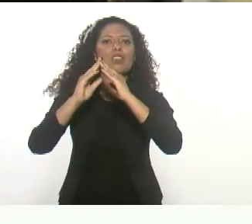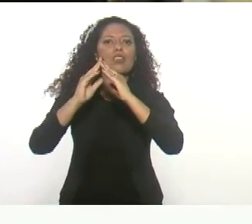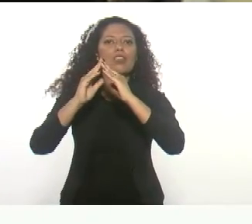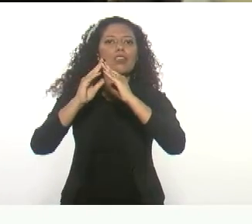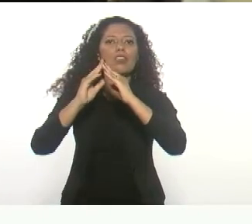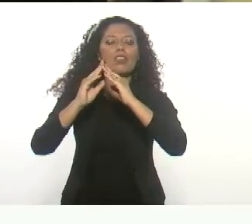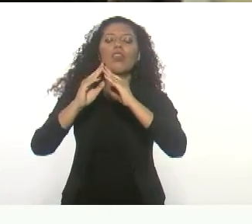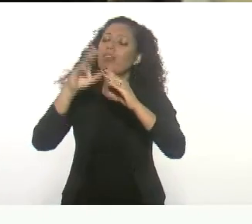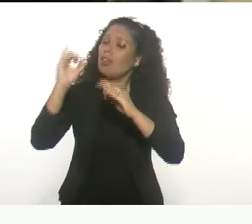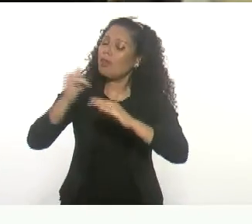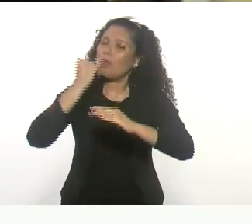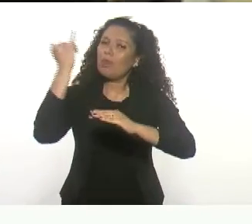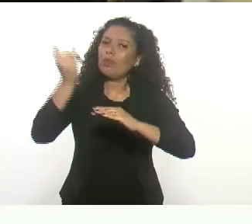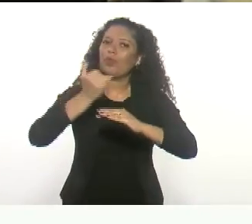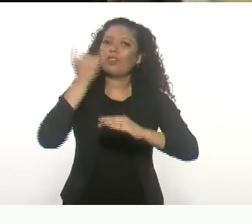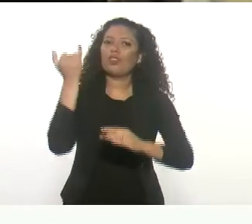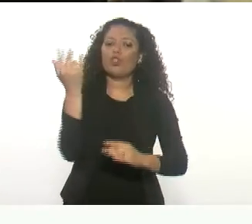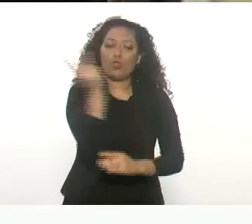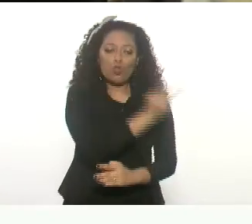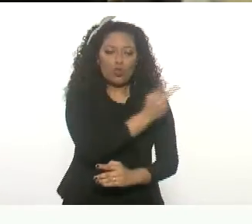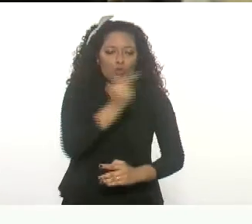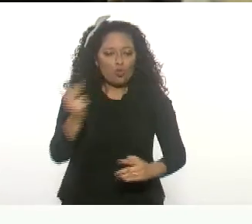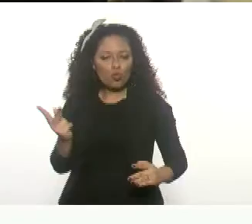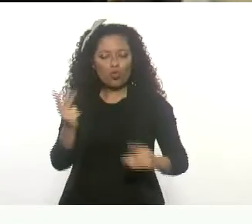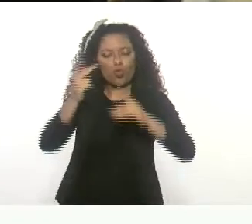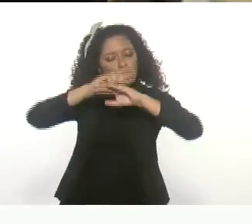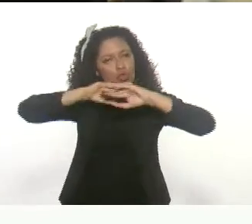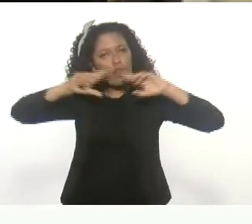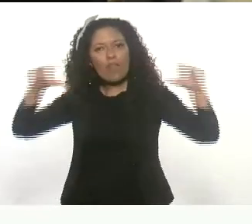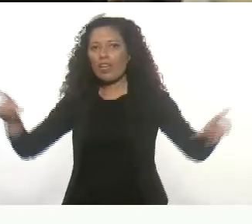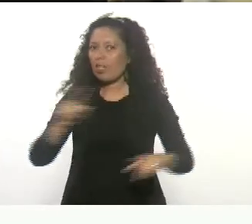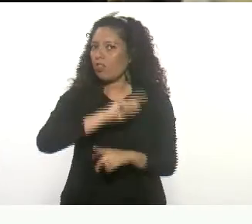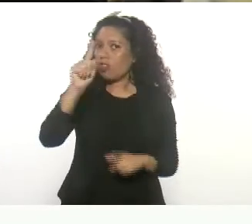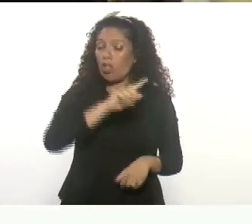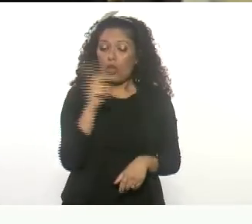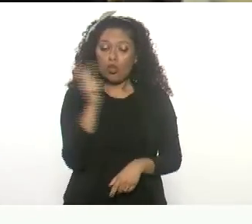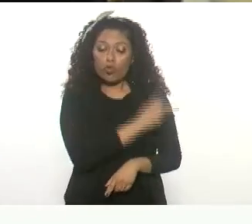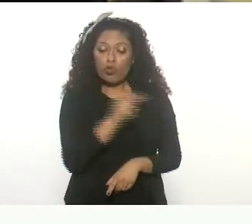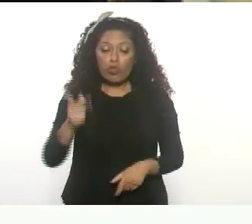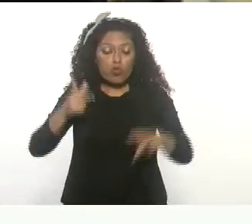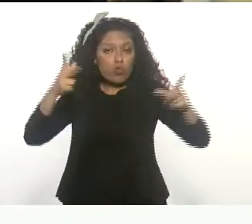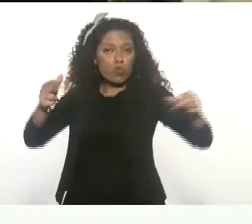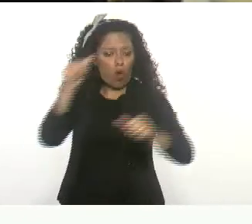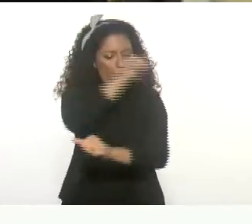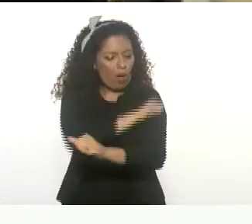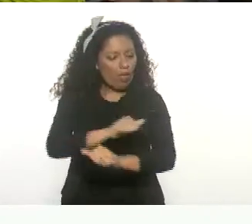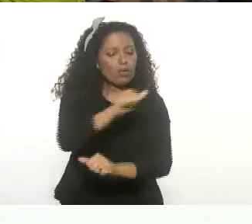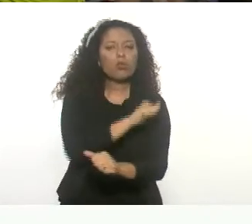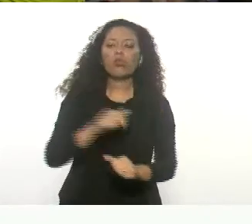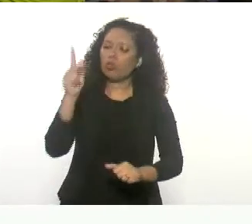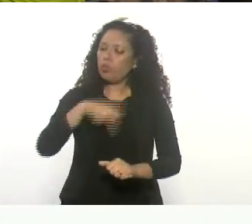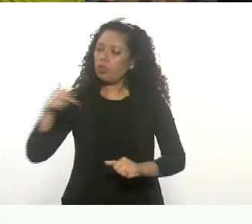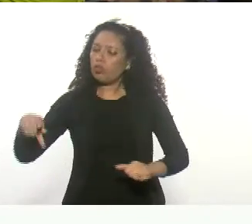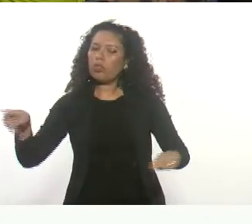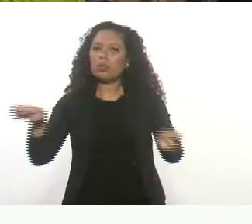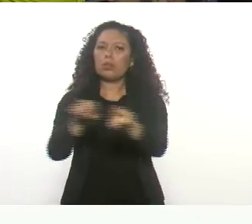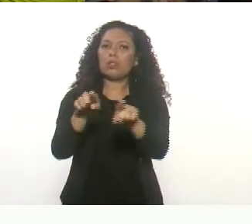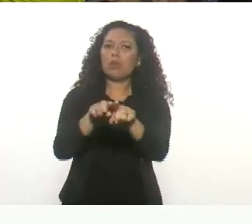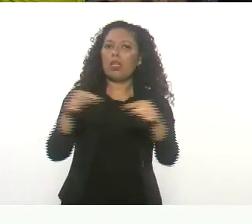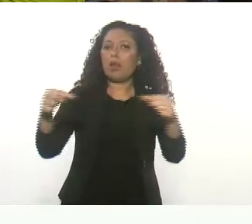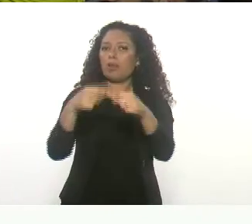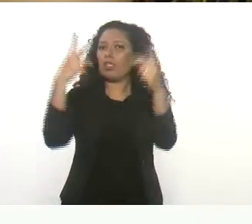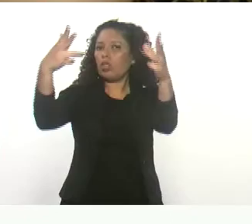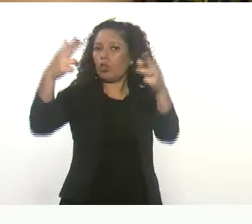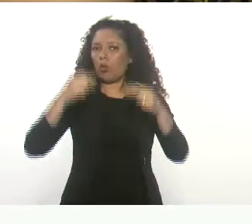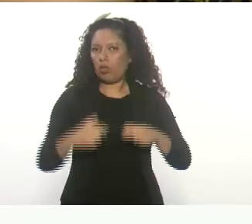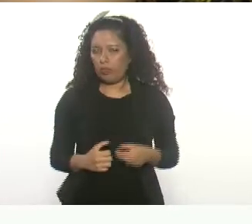visão do aluno, e o professor numa visão totalmente distorcida da visão do aluno. Perfeito. Também super de acordo com isso.